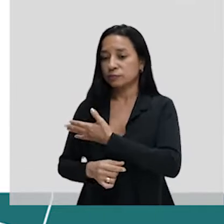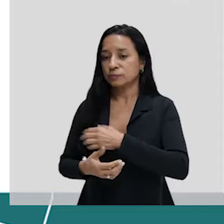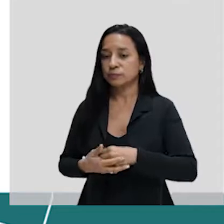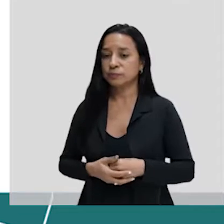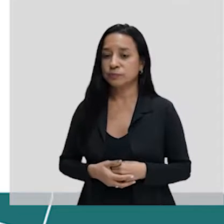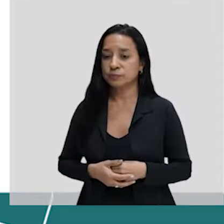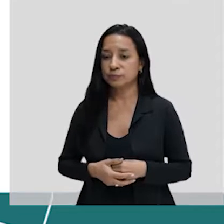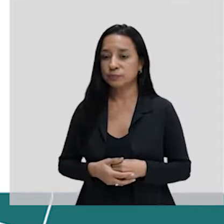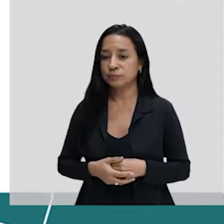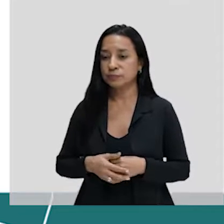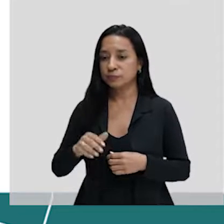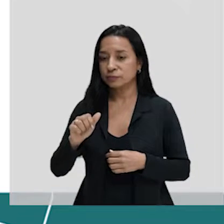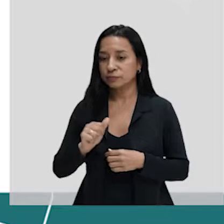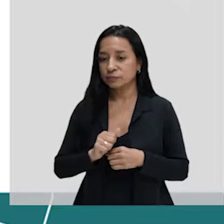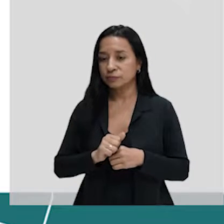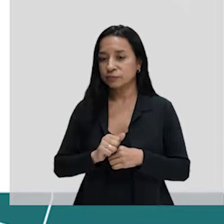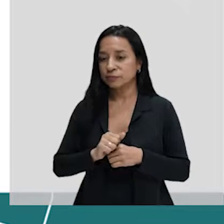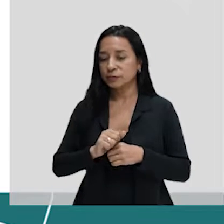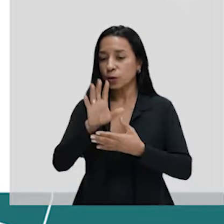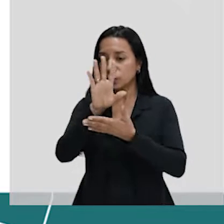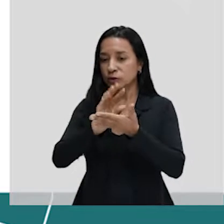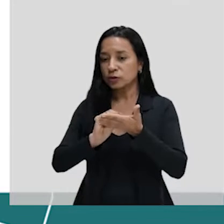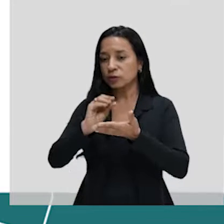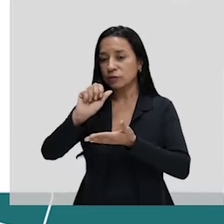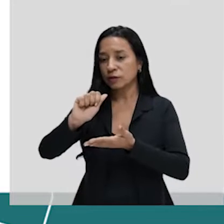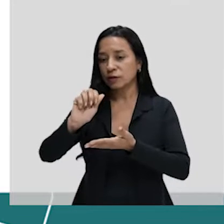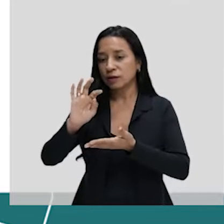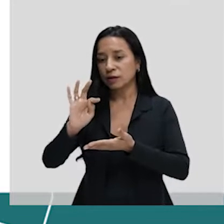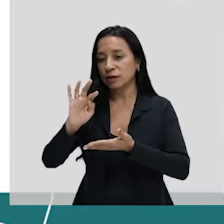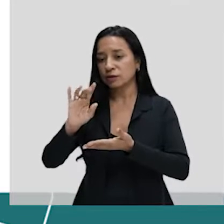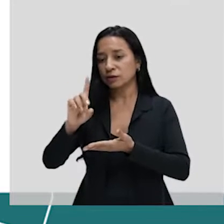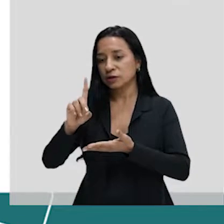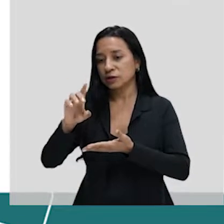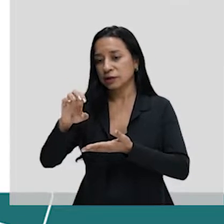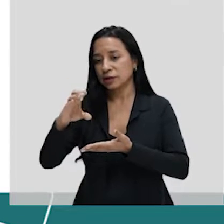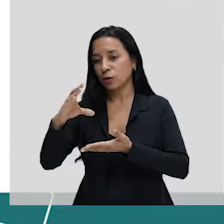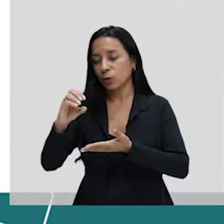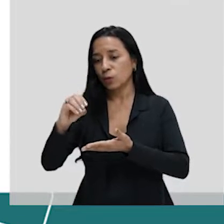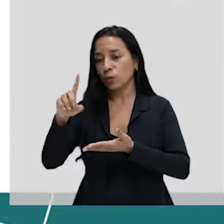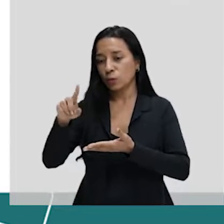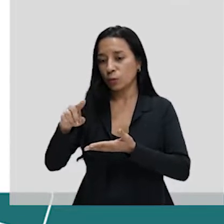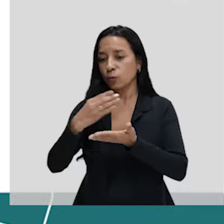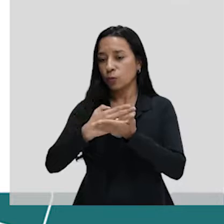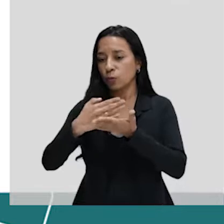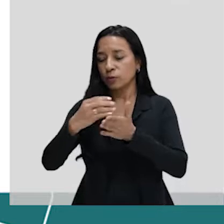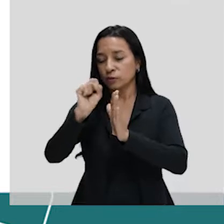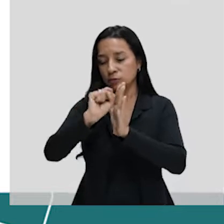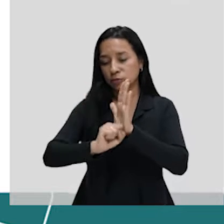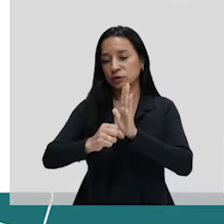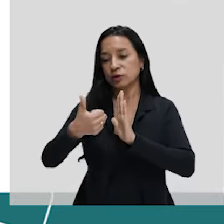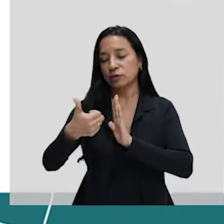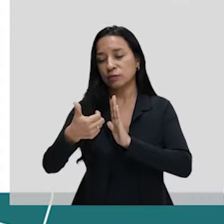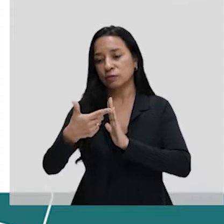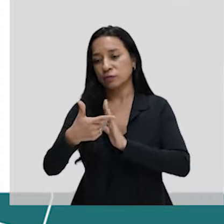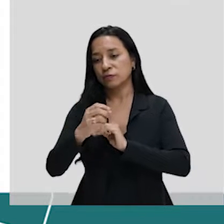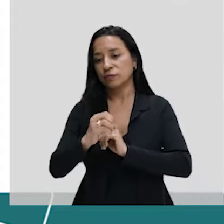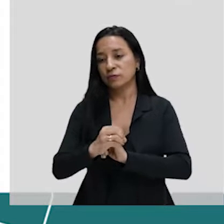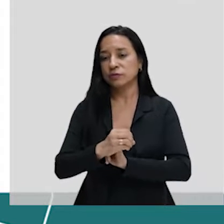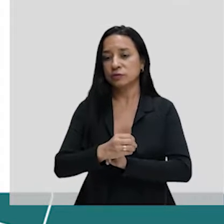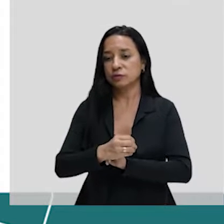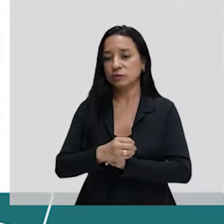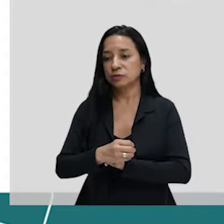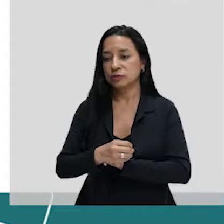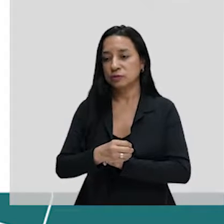para facilitar a minha intérprete, no estilo Art Deco, que é lá do início do século XX, e o tombamento estadual